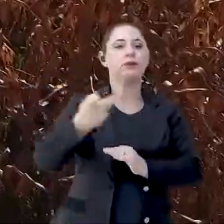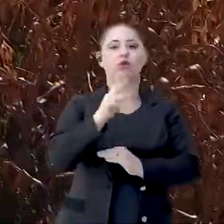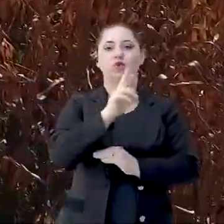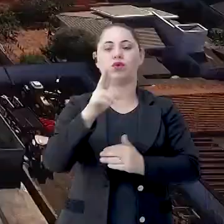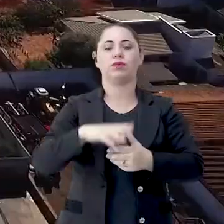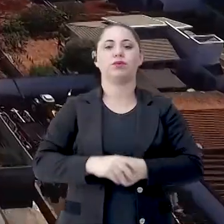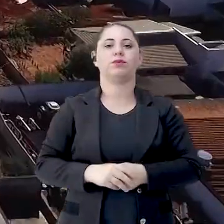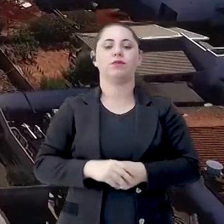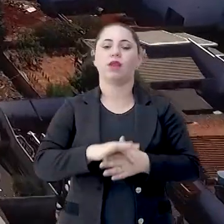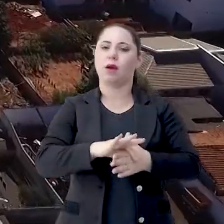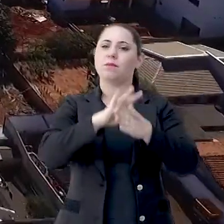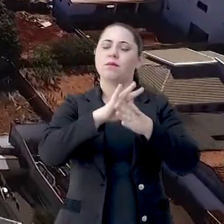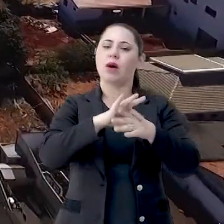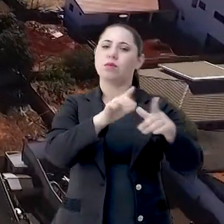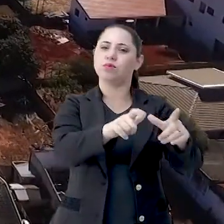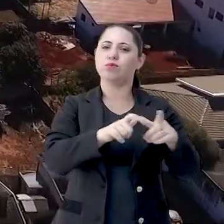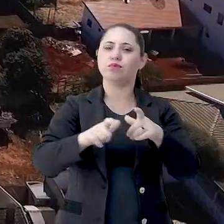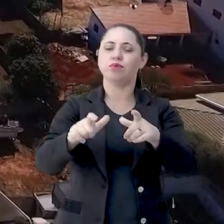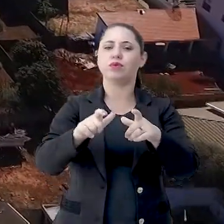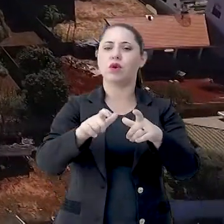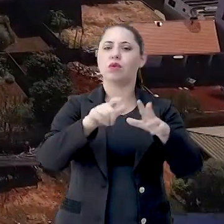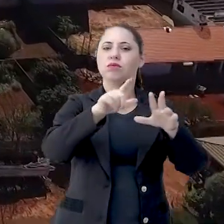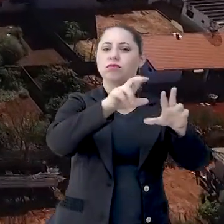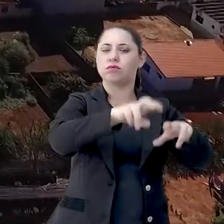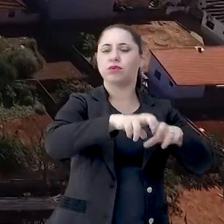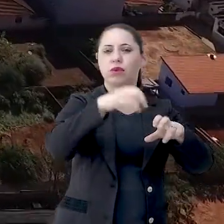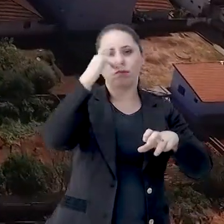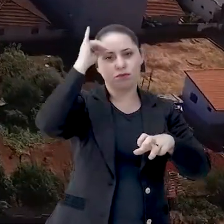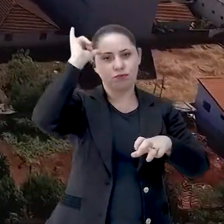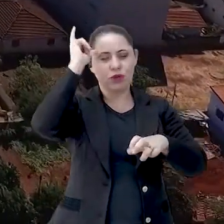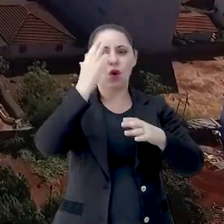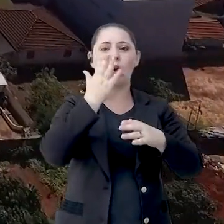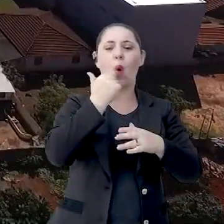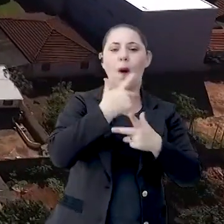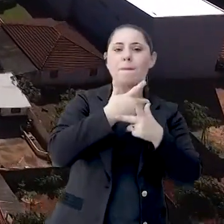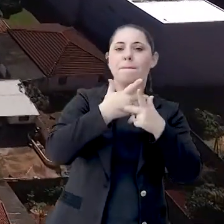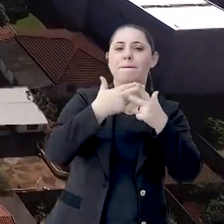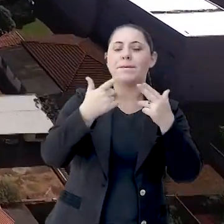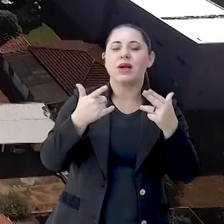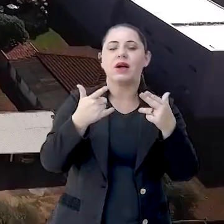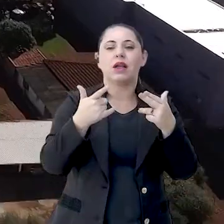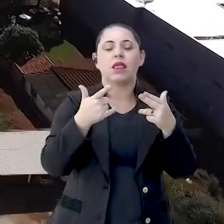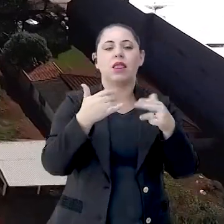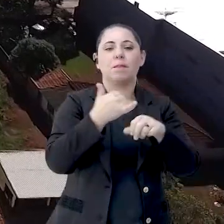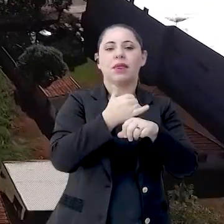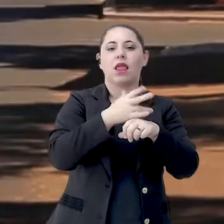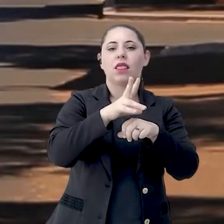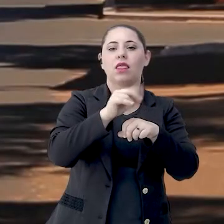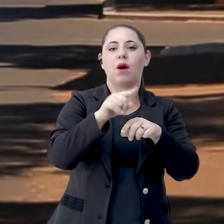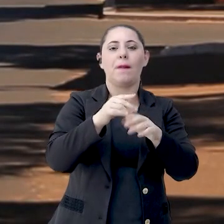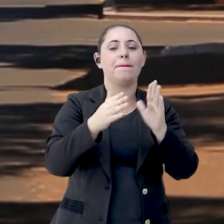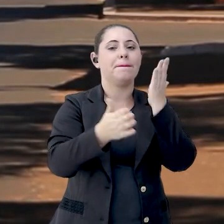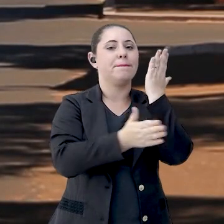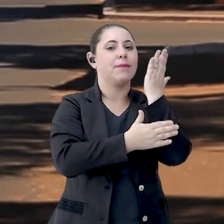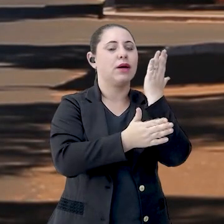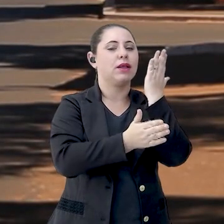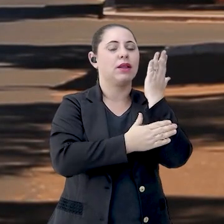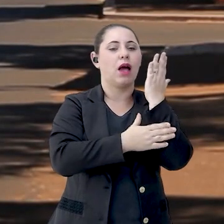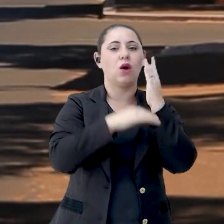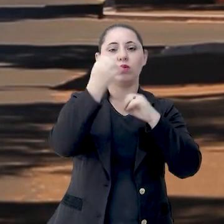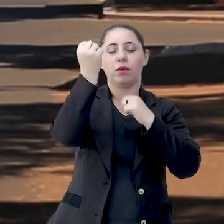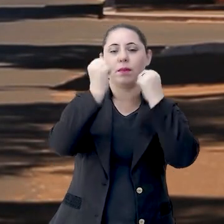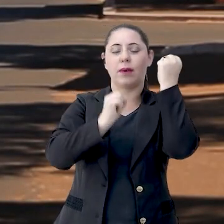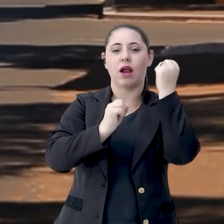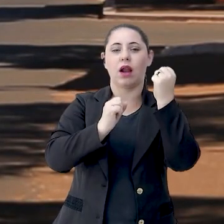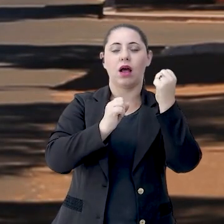Estado totalizaram em 2019 um valor de mais de 26 milhões de reais. Uma das maiores